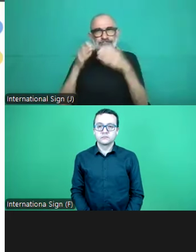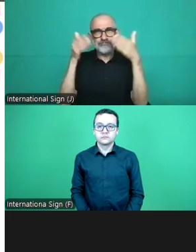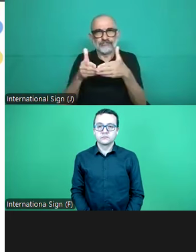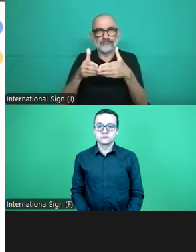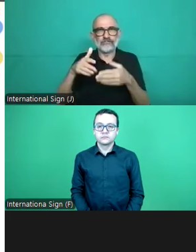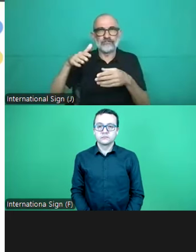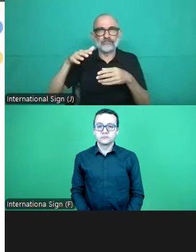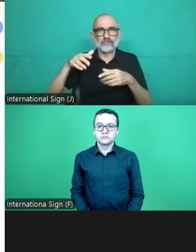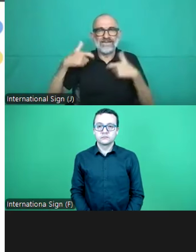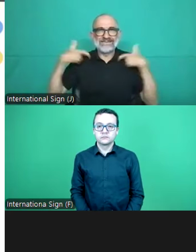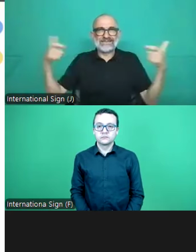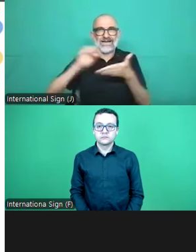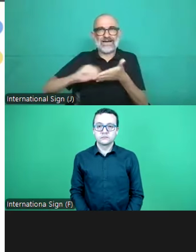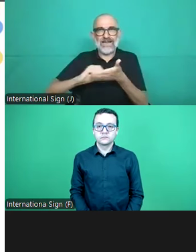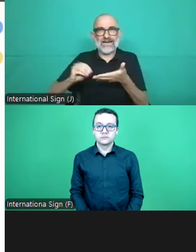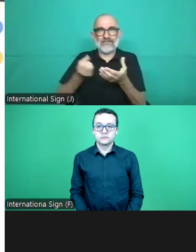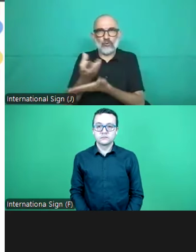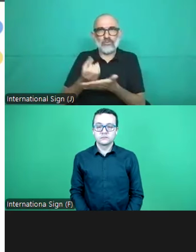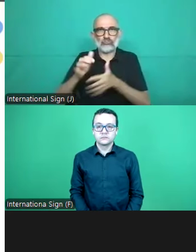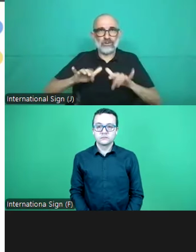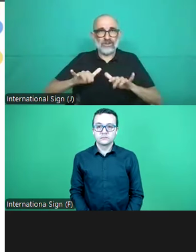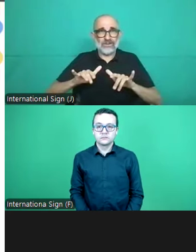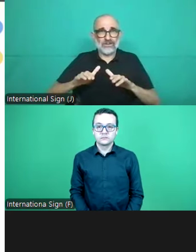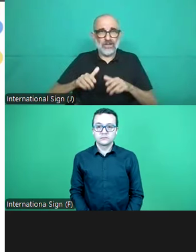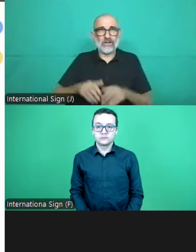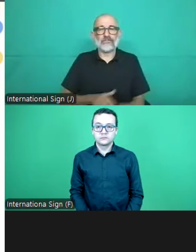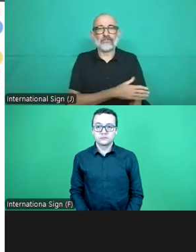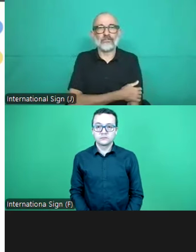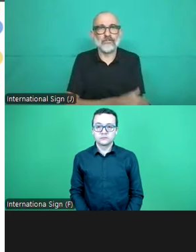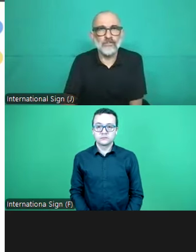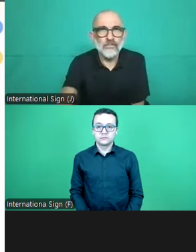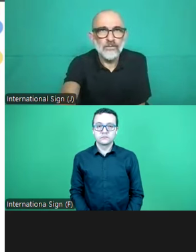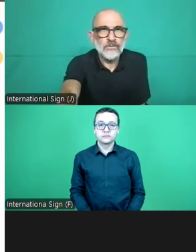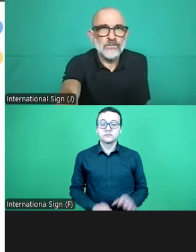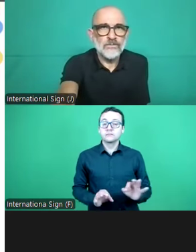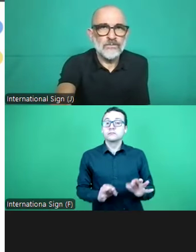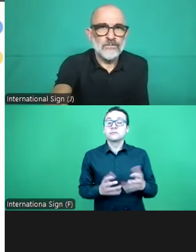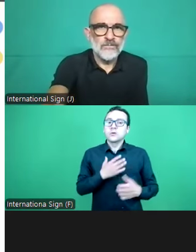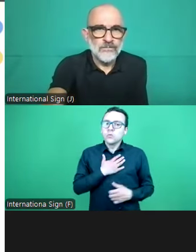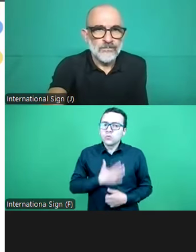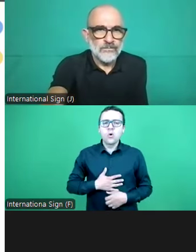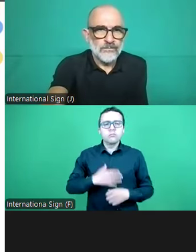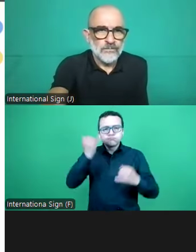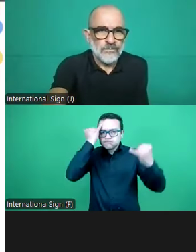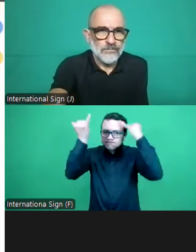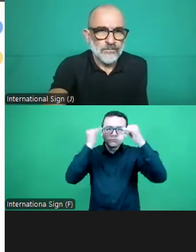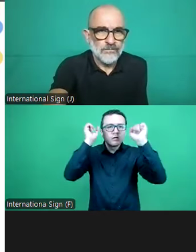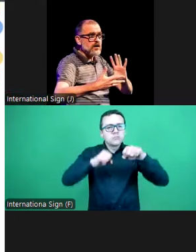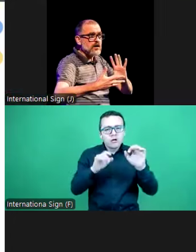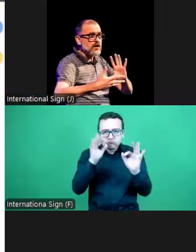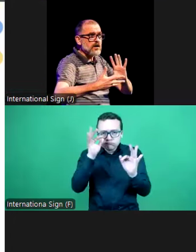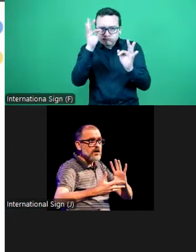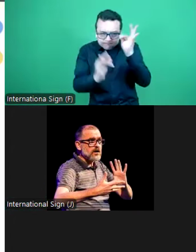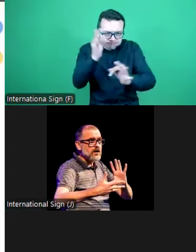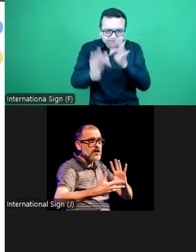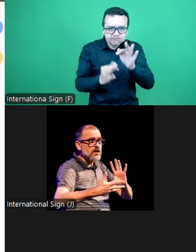Especialistas. A tendência é que isso se organize, se amplie, se qualifique, ampliando a oferta em atenção especializada por